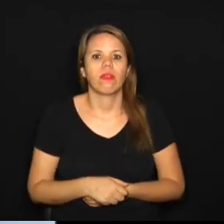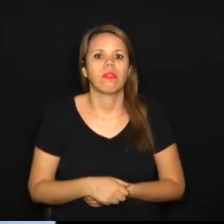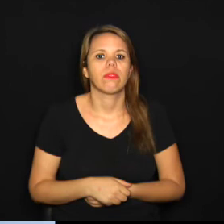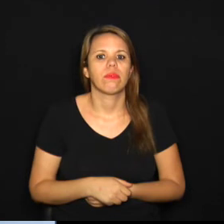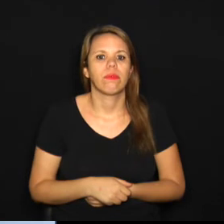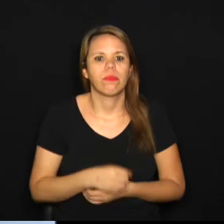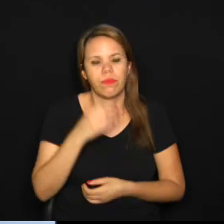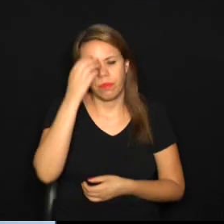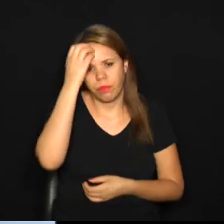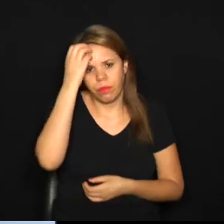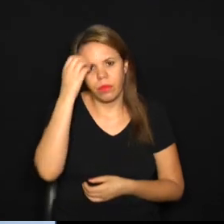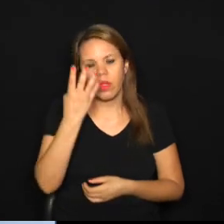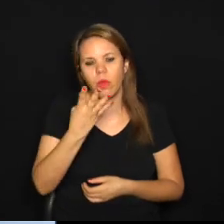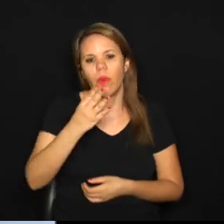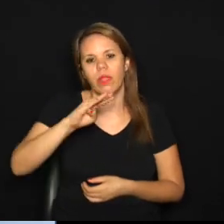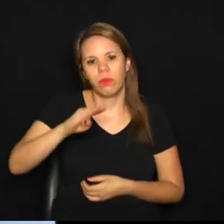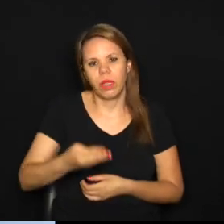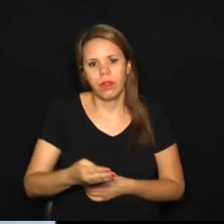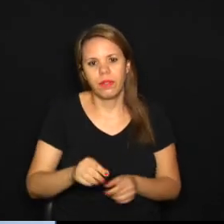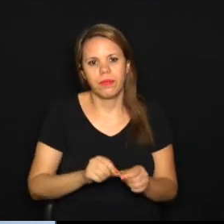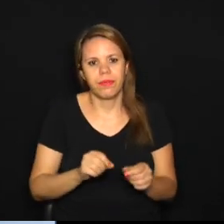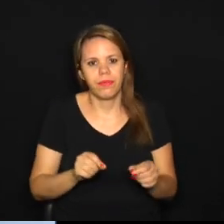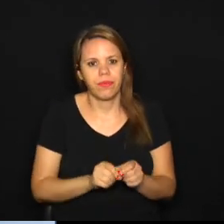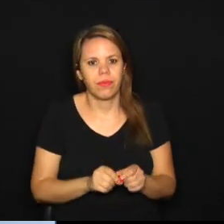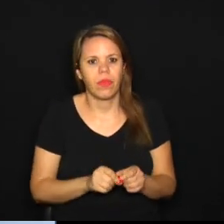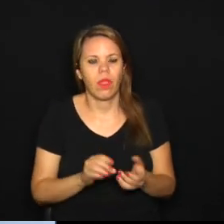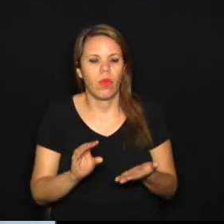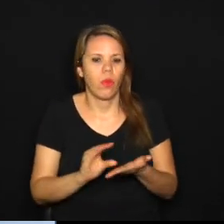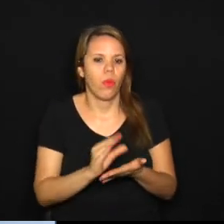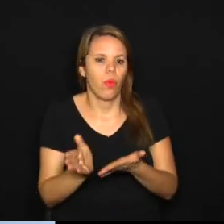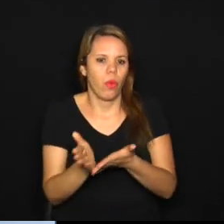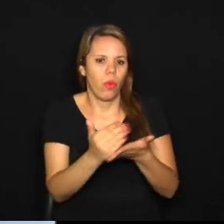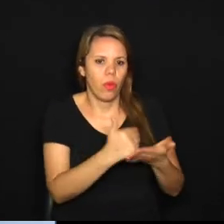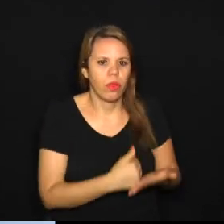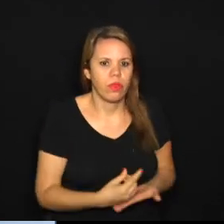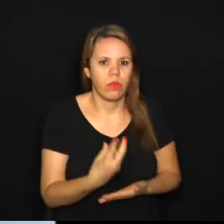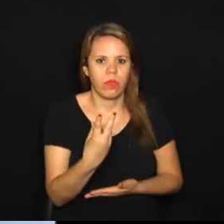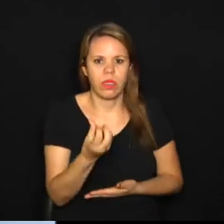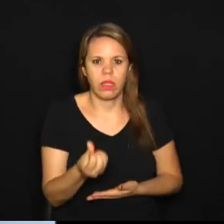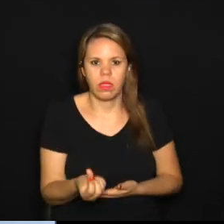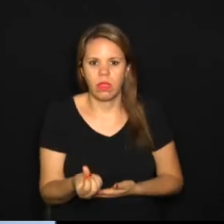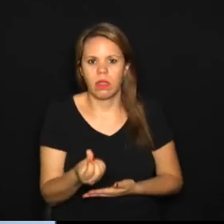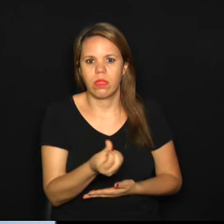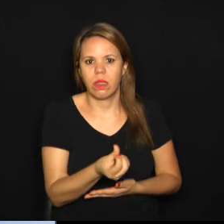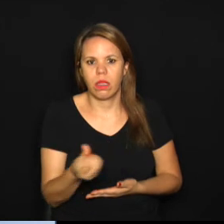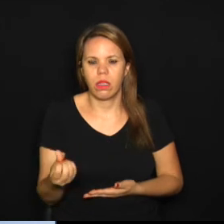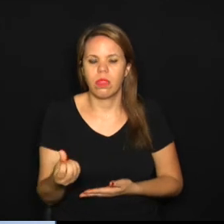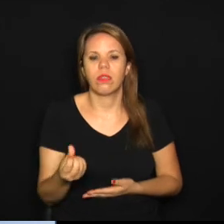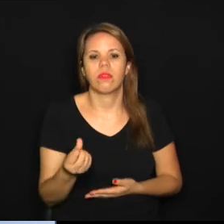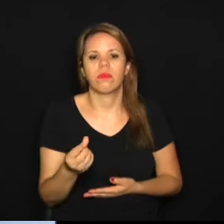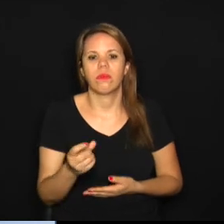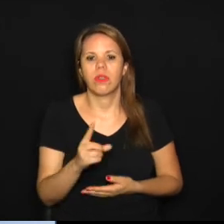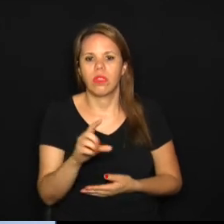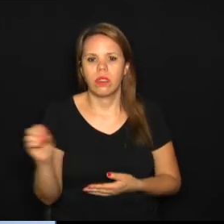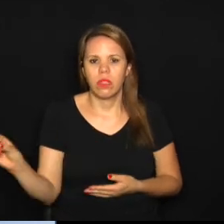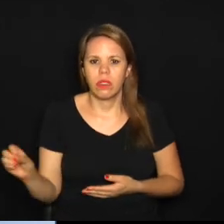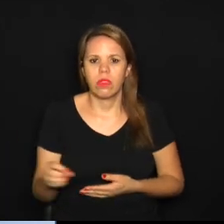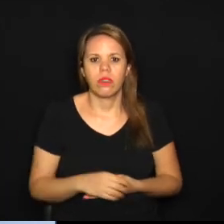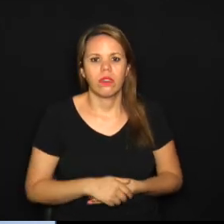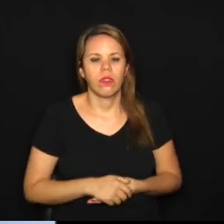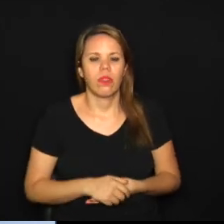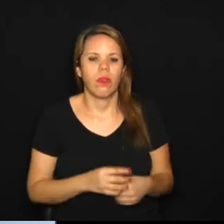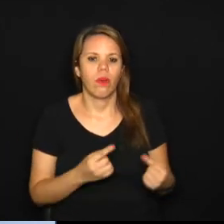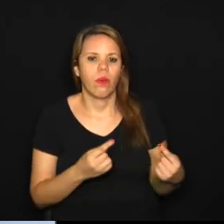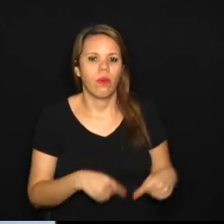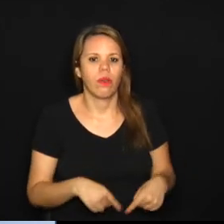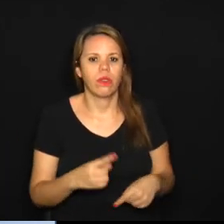4.565.200.000 em 2018. As receitas interorçamentárias arrecadaram 266.100.000, contra 191.600.000,